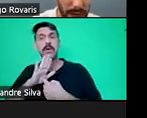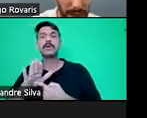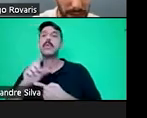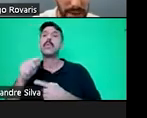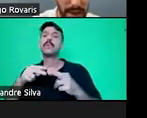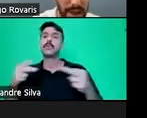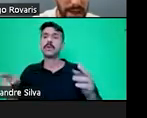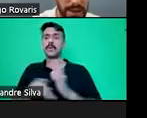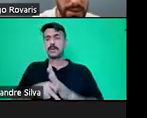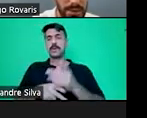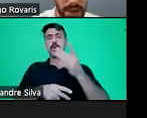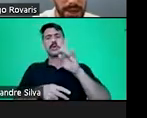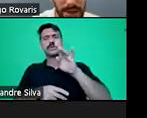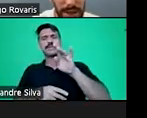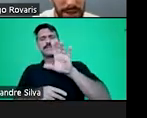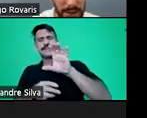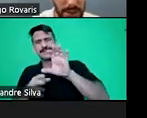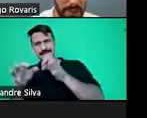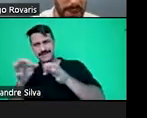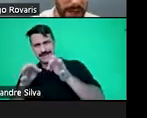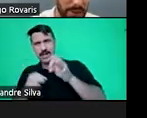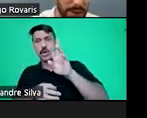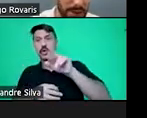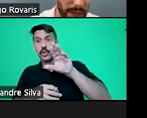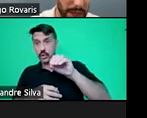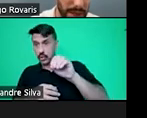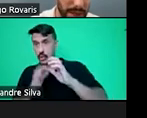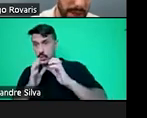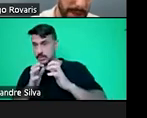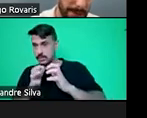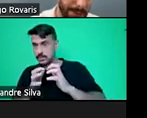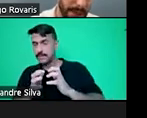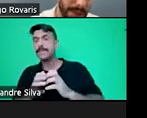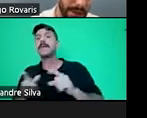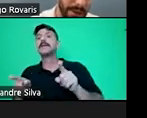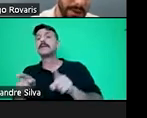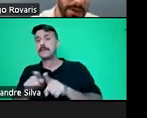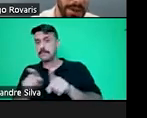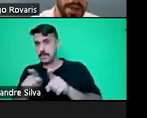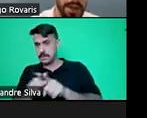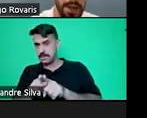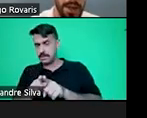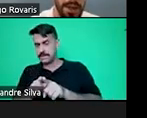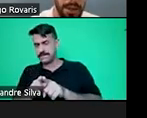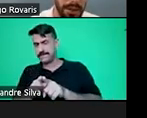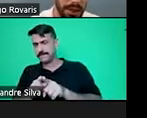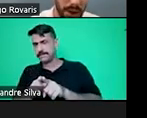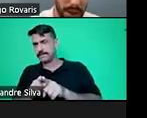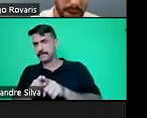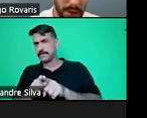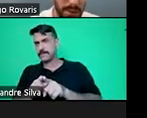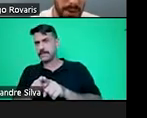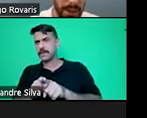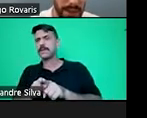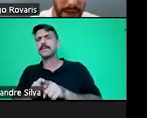células tronco neuronais, são genes que são expressos também em